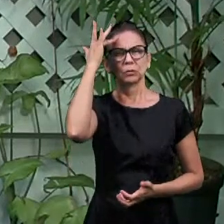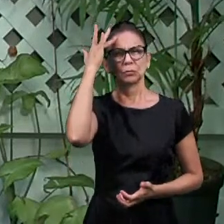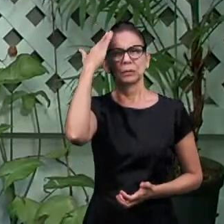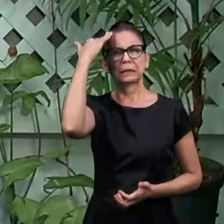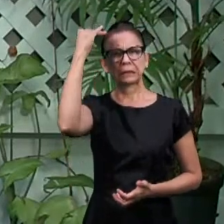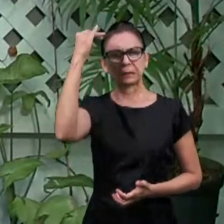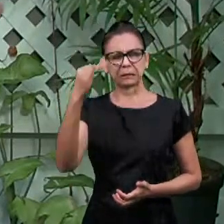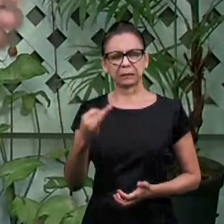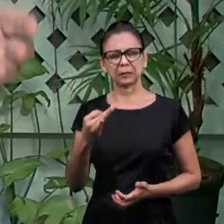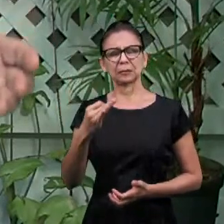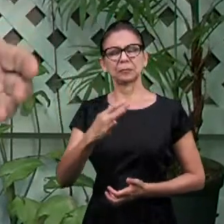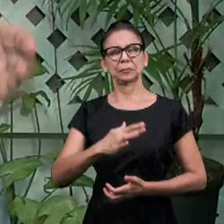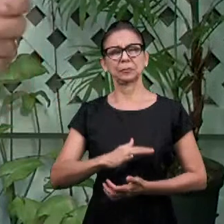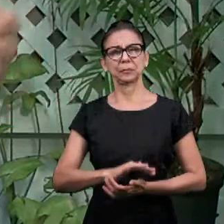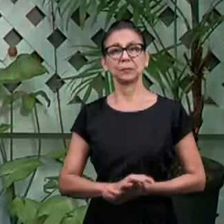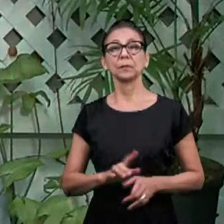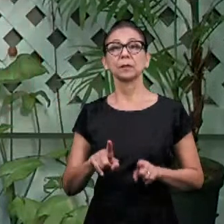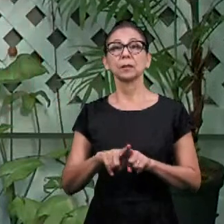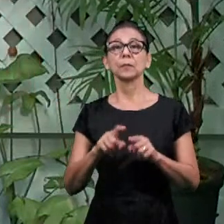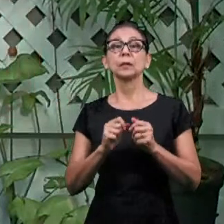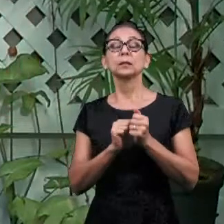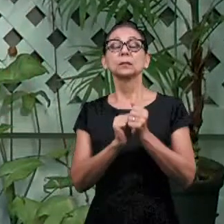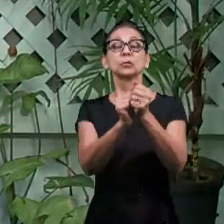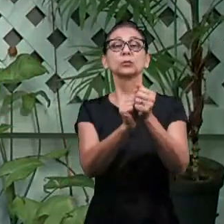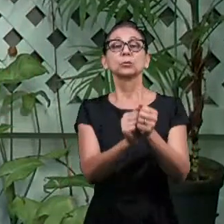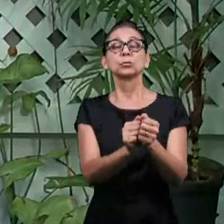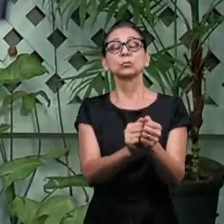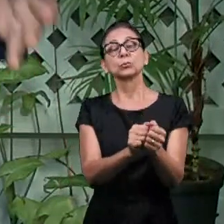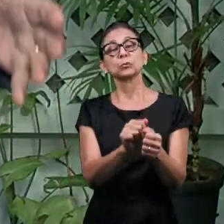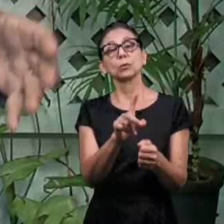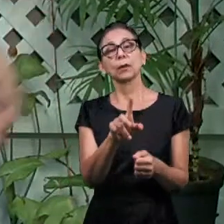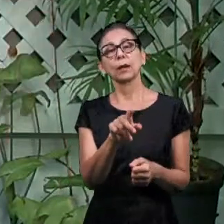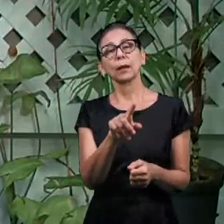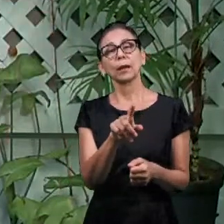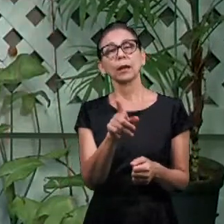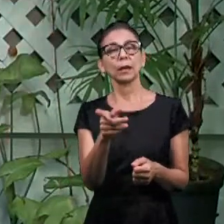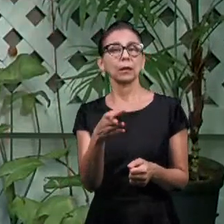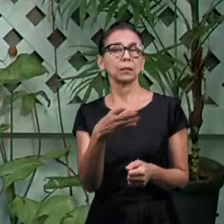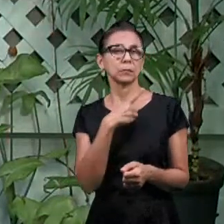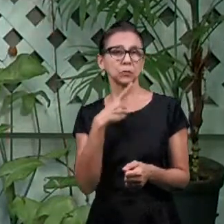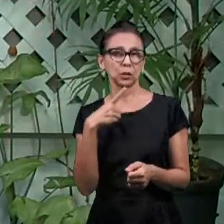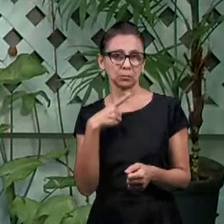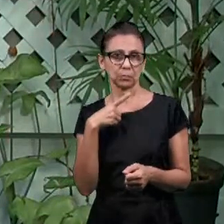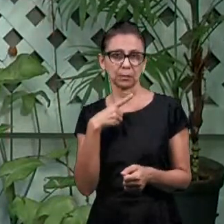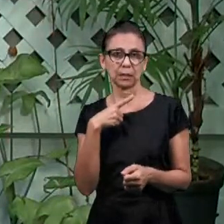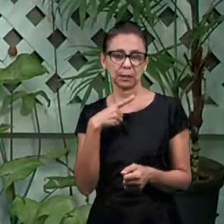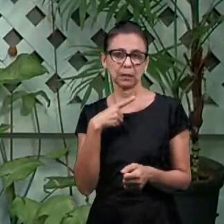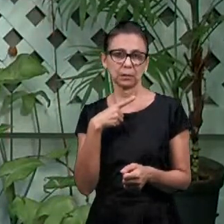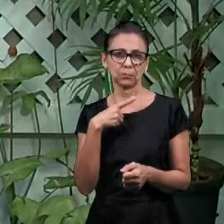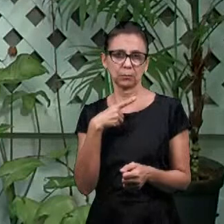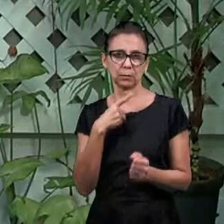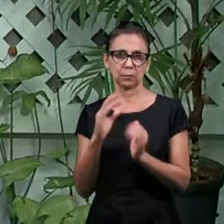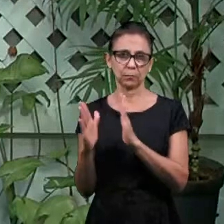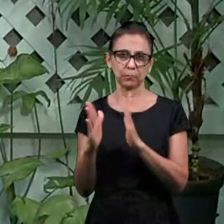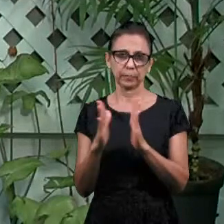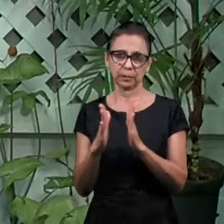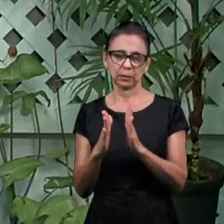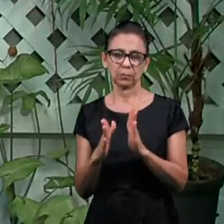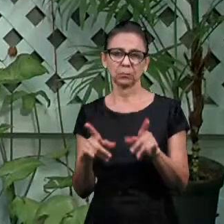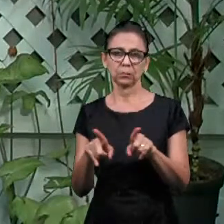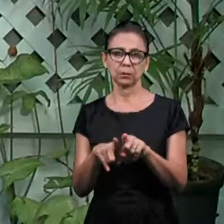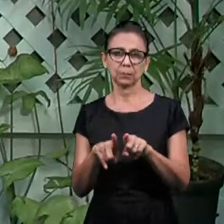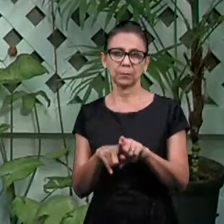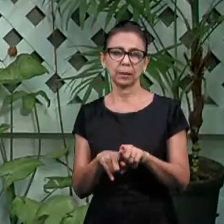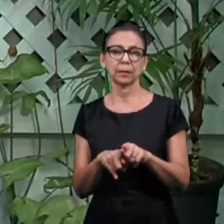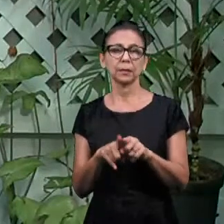que estava junto do diaconato, que era o nosso irmão José,